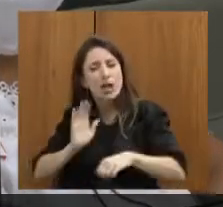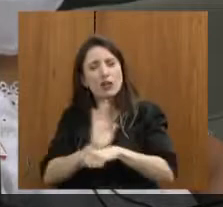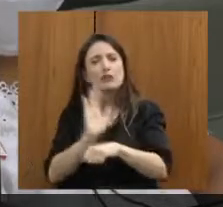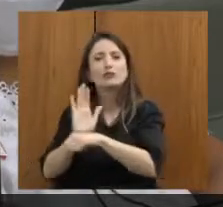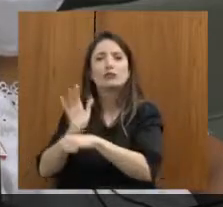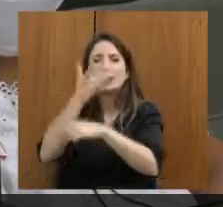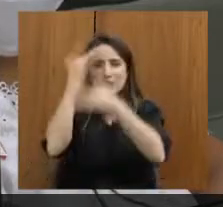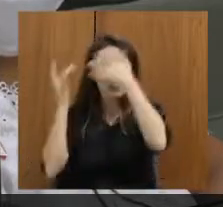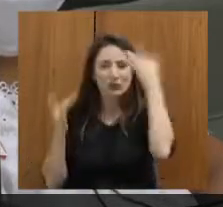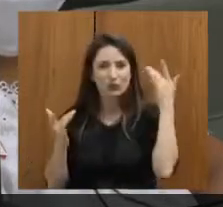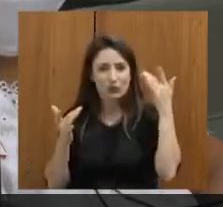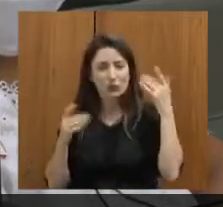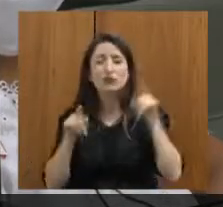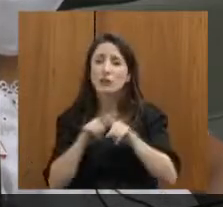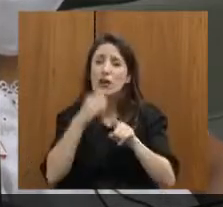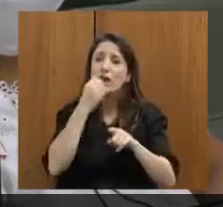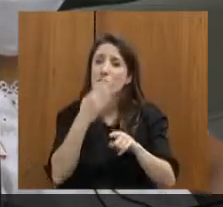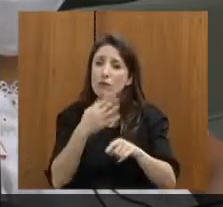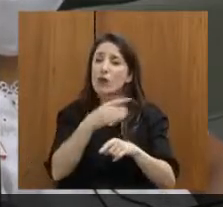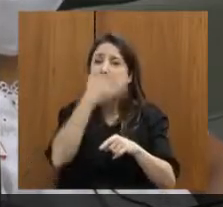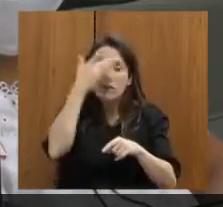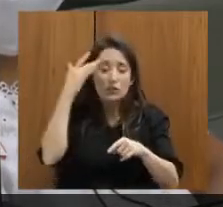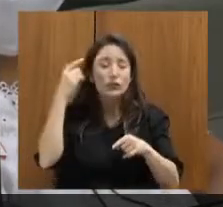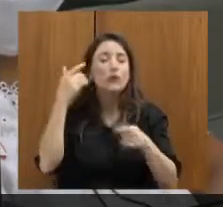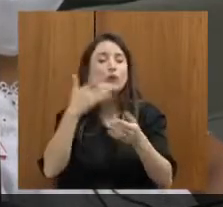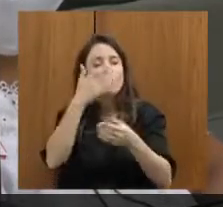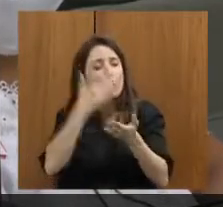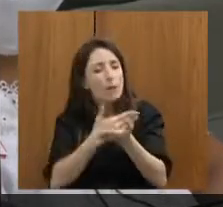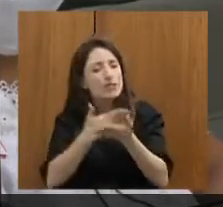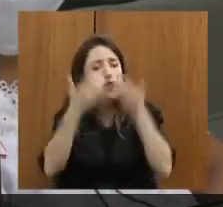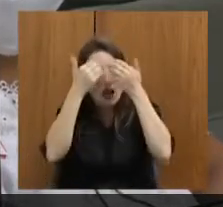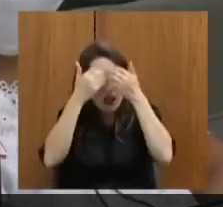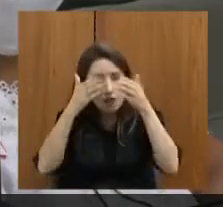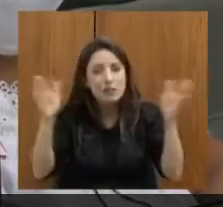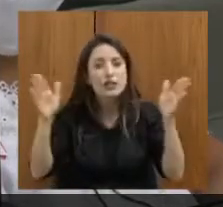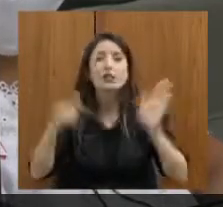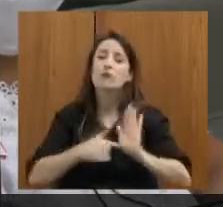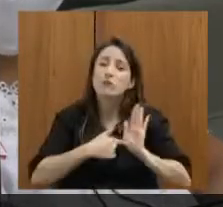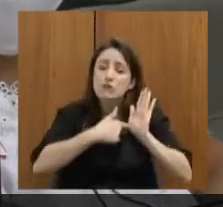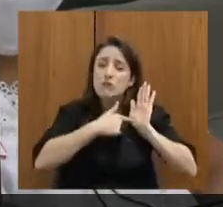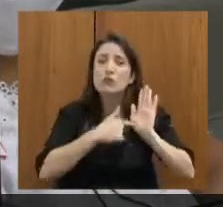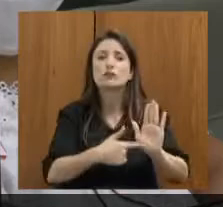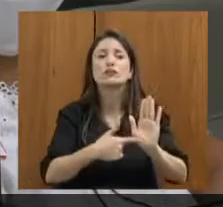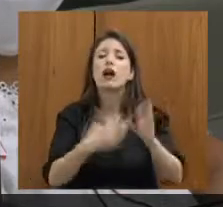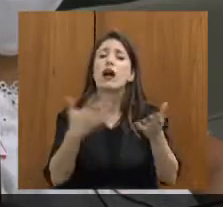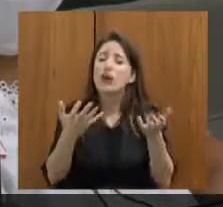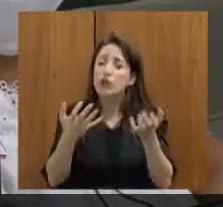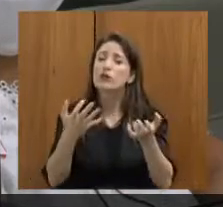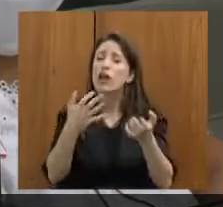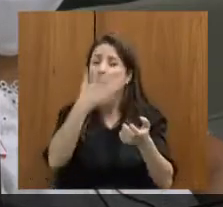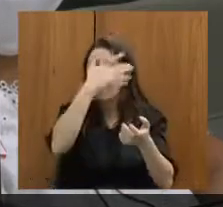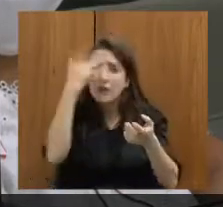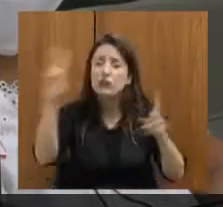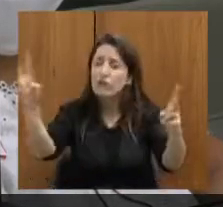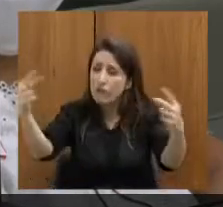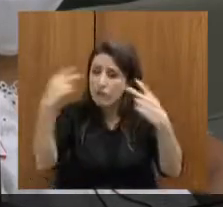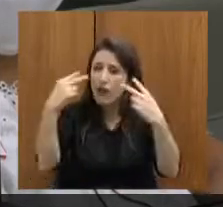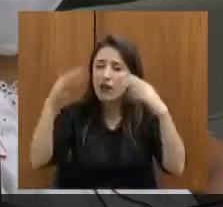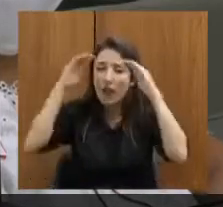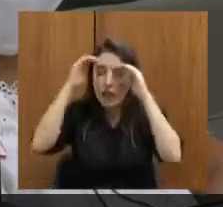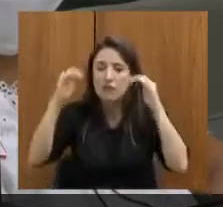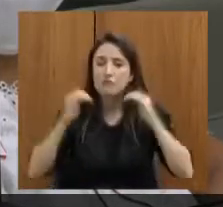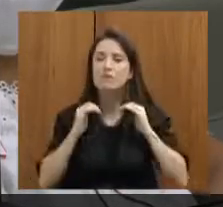quebrando um tabu vamos quebrando a invisibilidade que eu faço questão de serviço assim respeitado assim